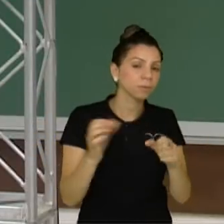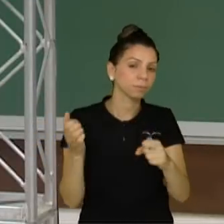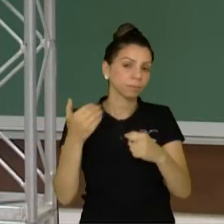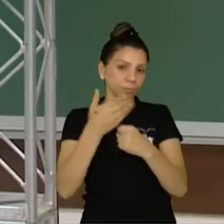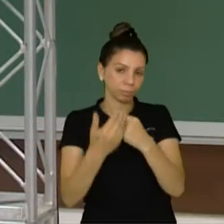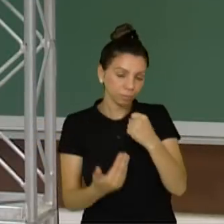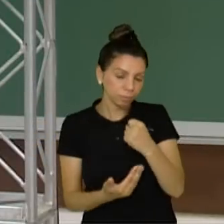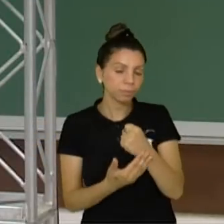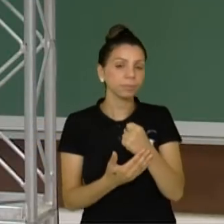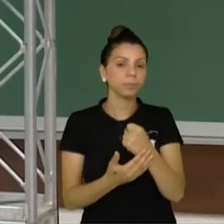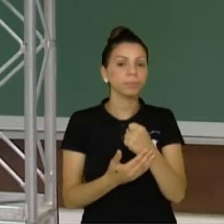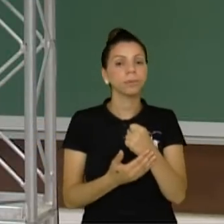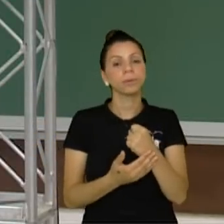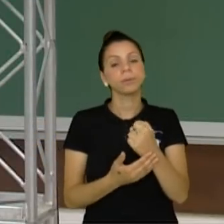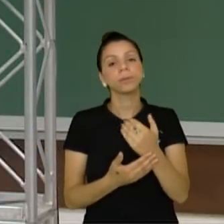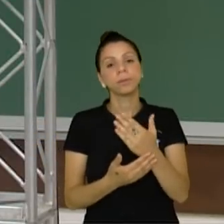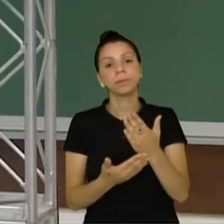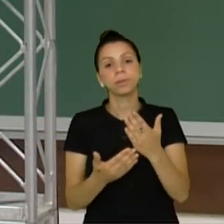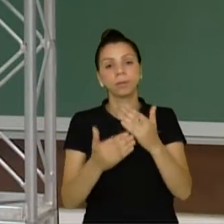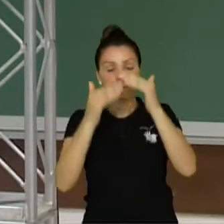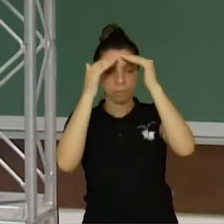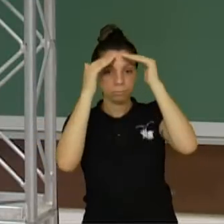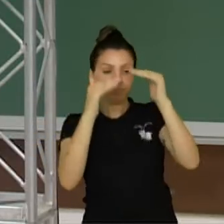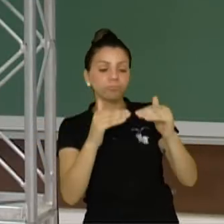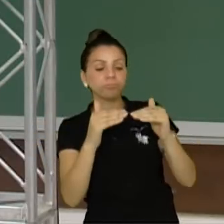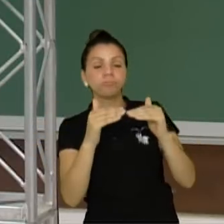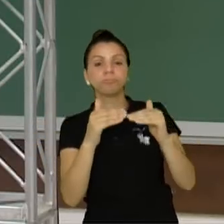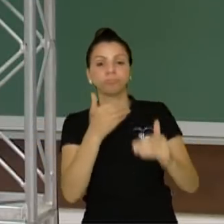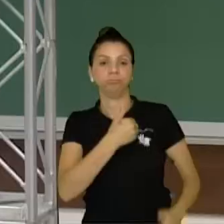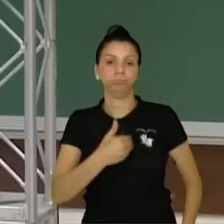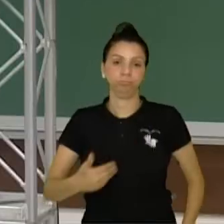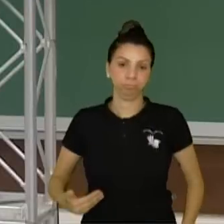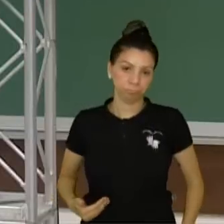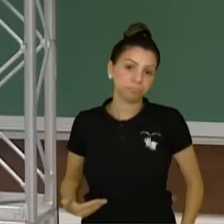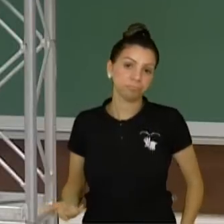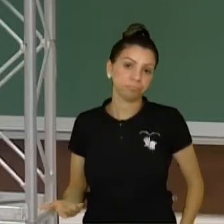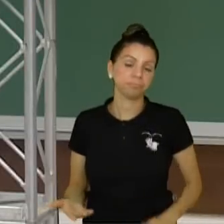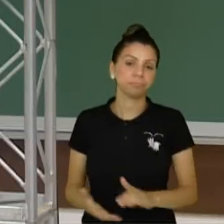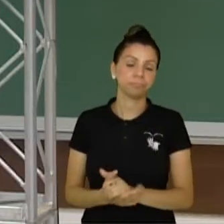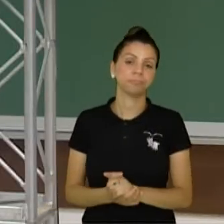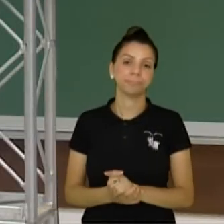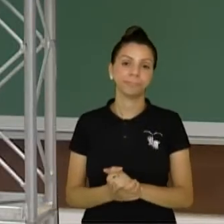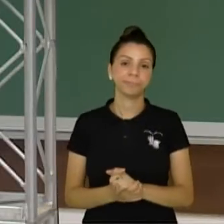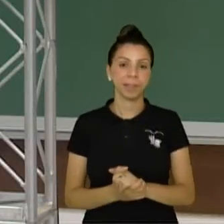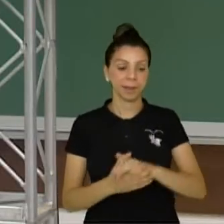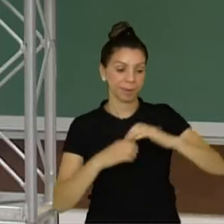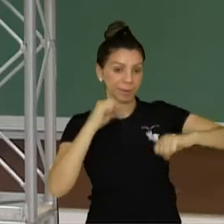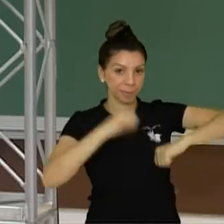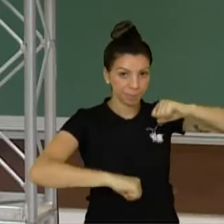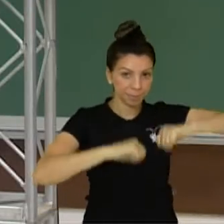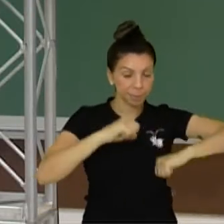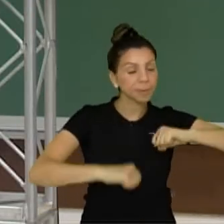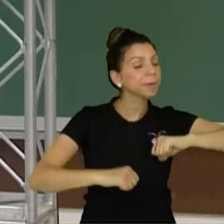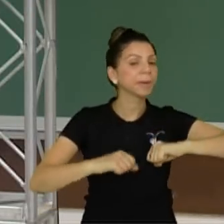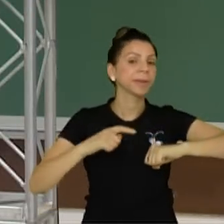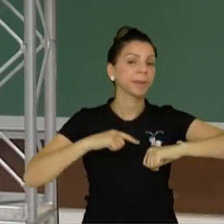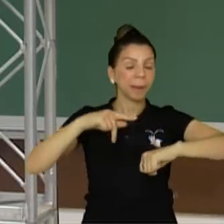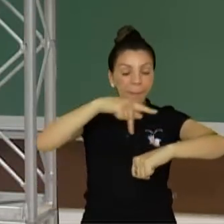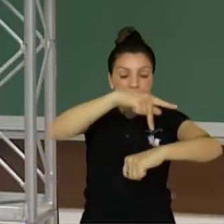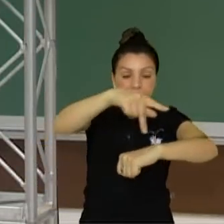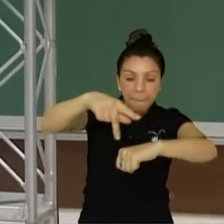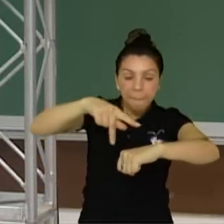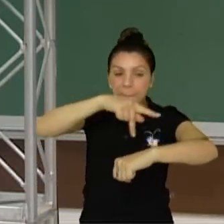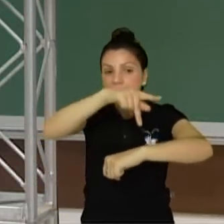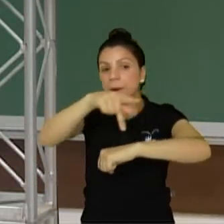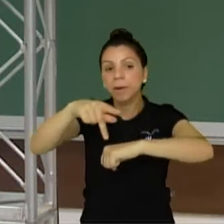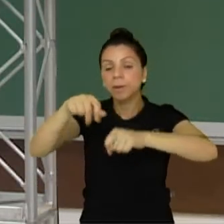monopolista, de obediência dos governos em relação às grandes indústrias, nós tivemos o quê? Muitos países